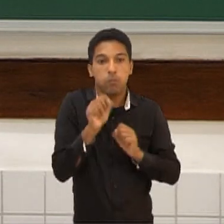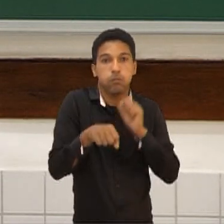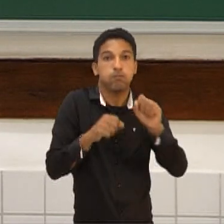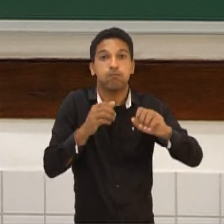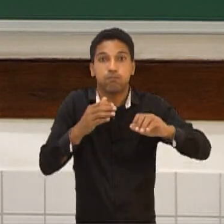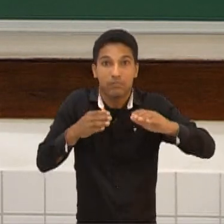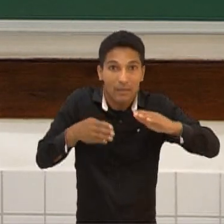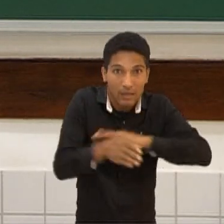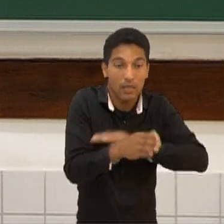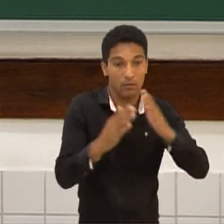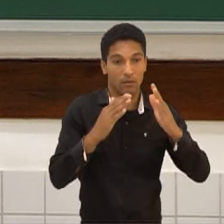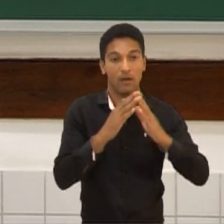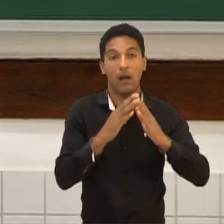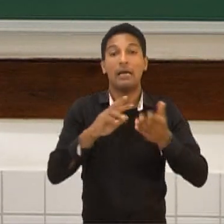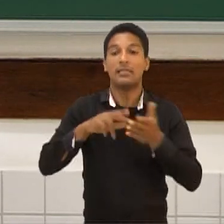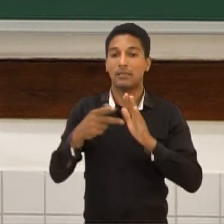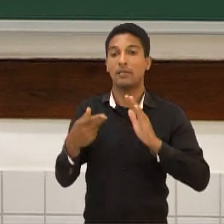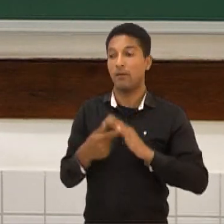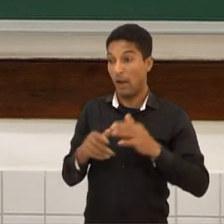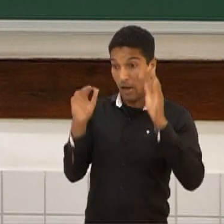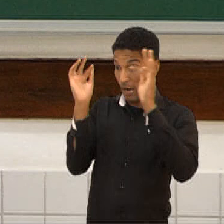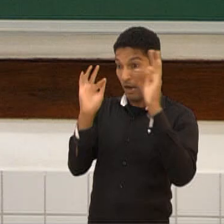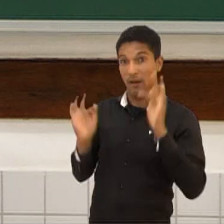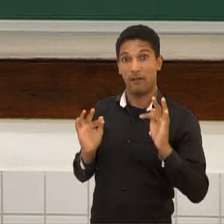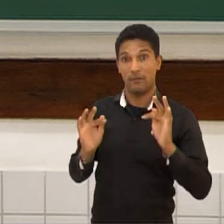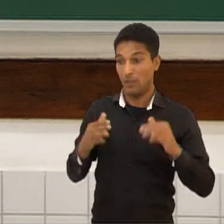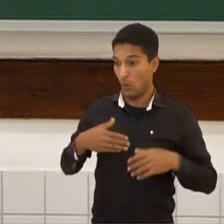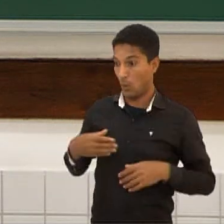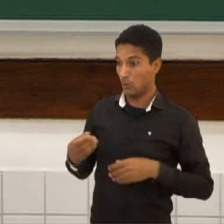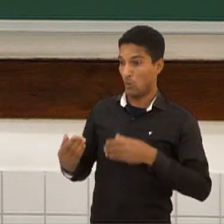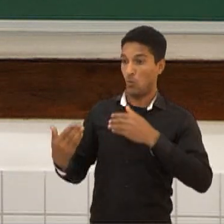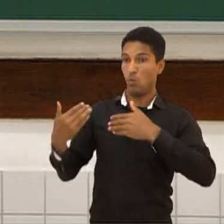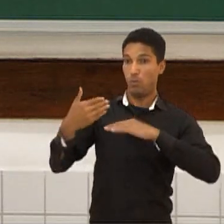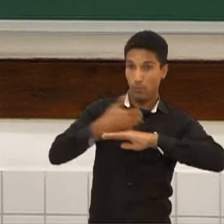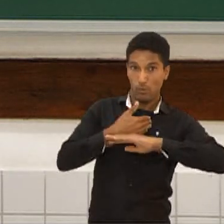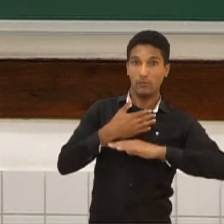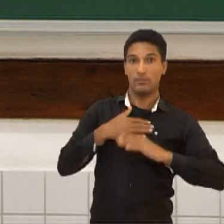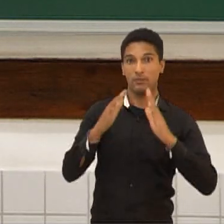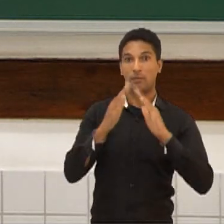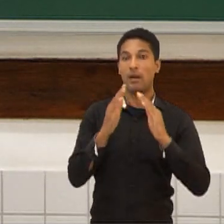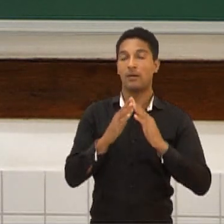com a presença deste animal dentro da sua casa.